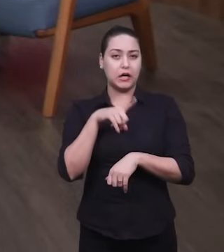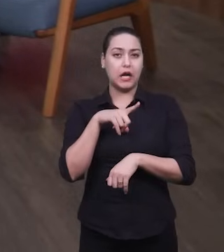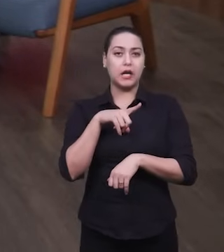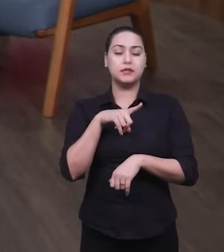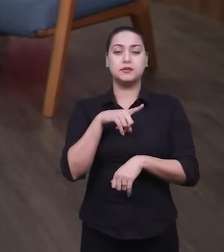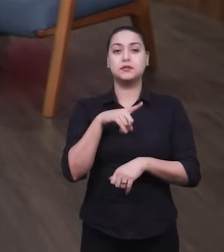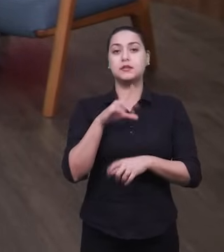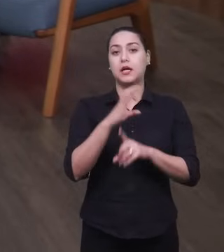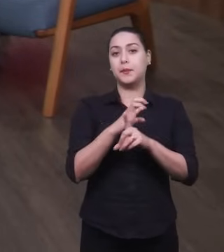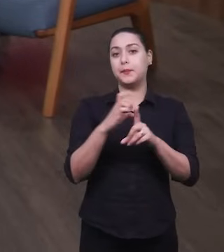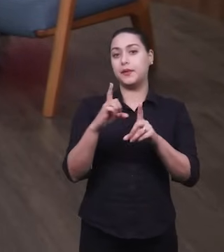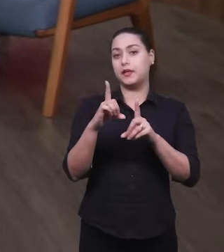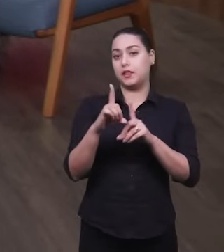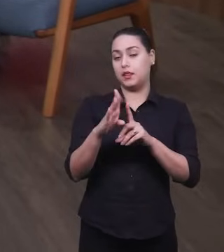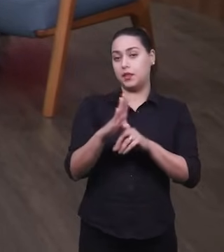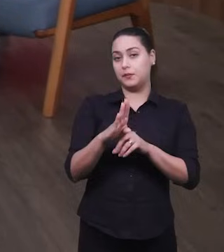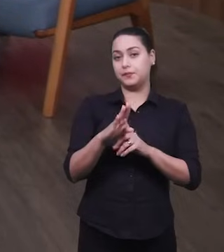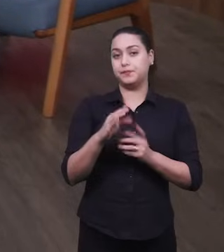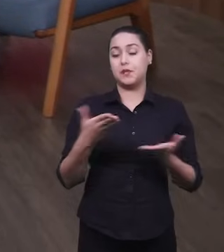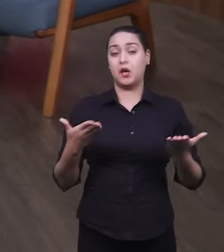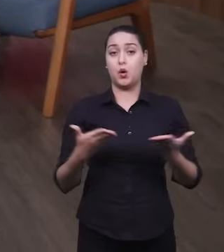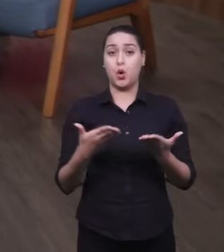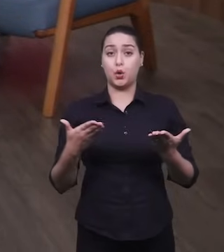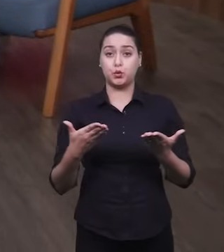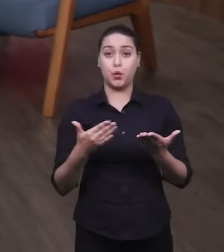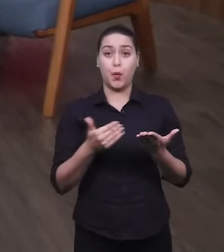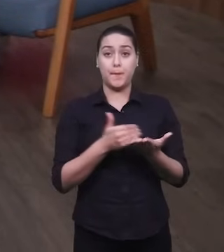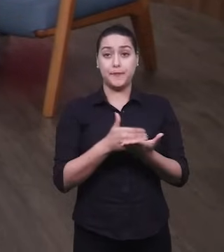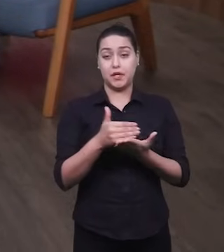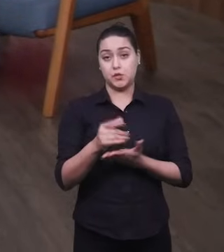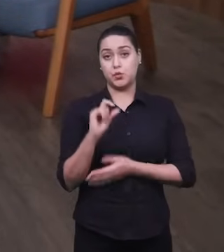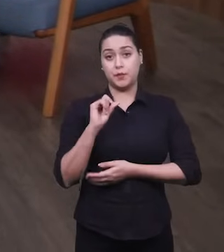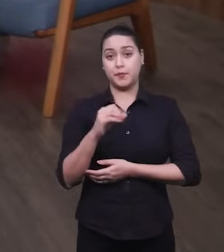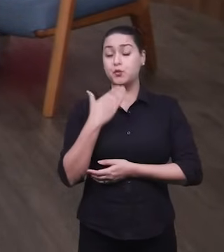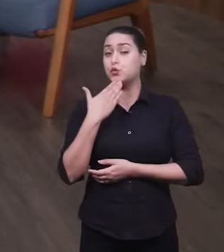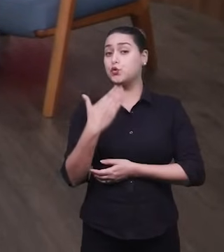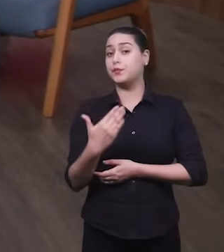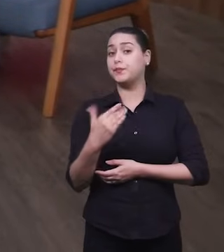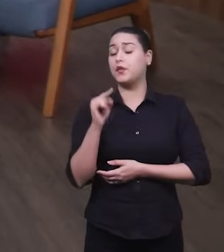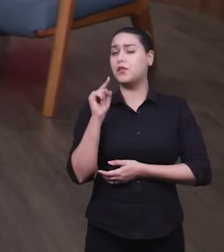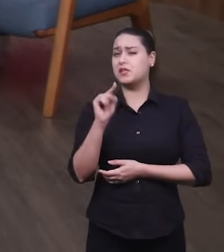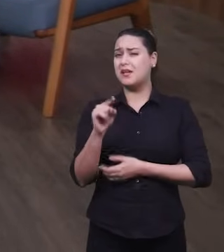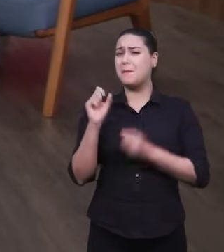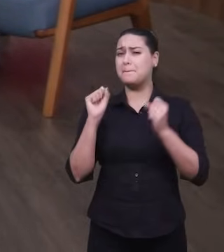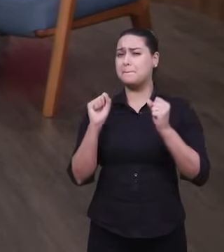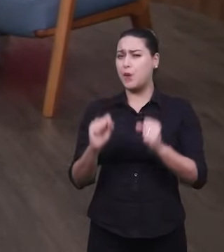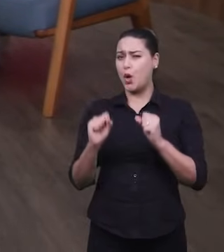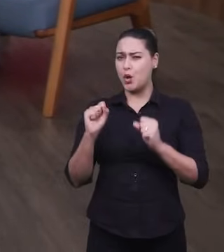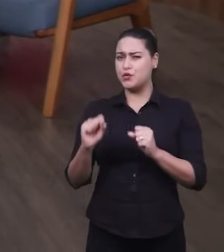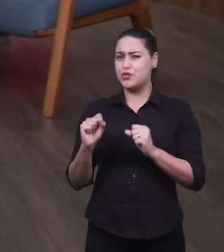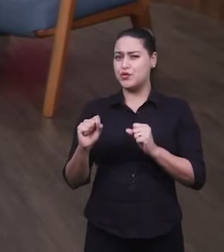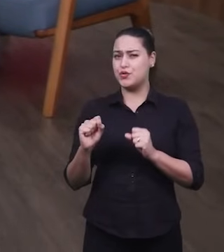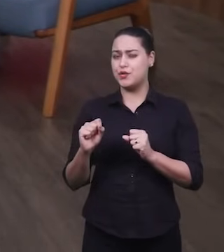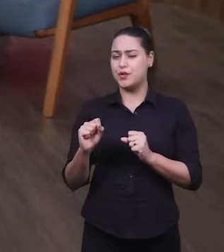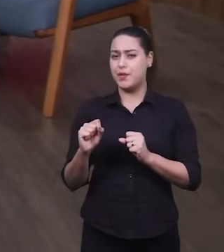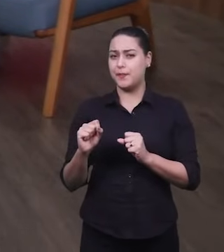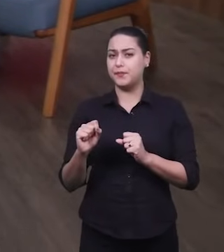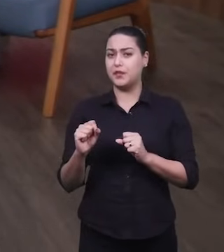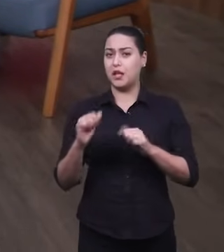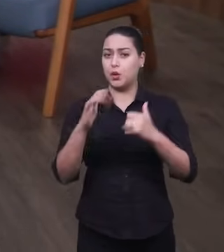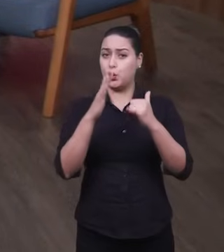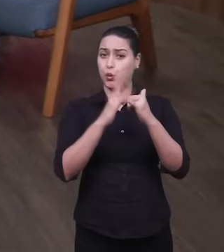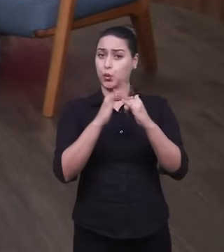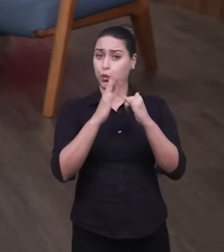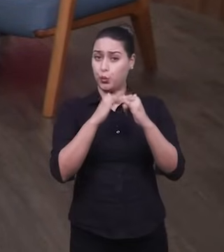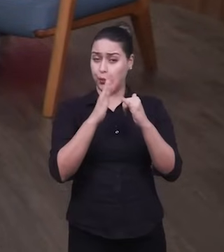foi trazido na Escola Bíblica Dominical. Já no começo aqui, eu quero pedir uma coisa. Você pode agora estar nos assistindo pelo canal